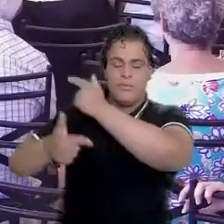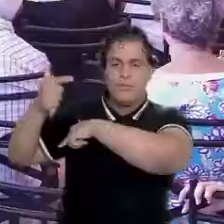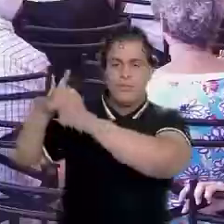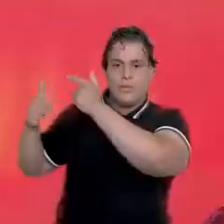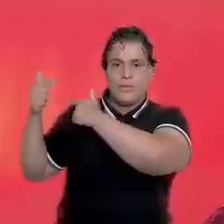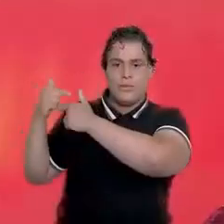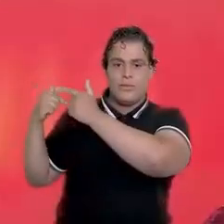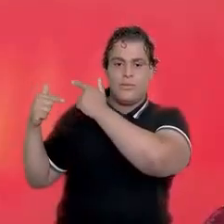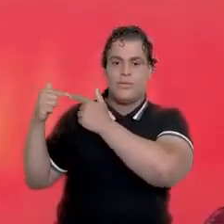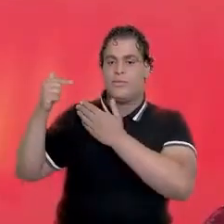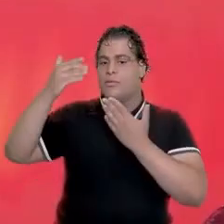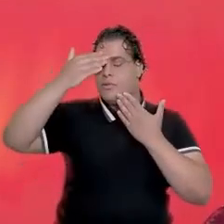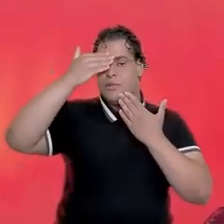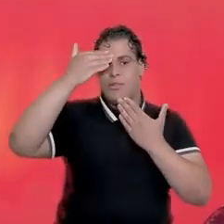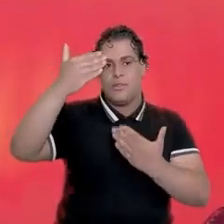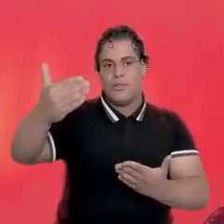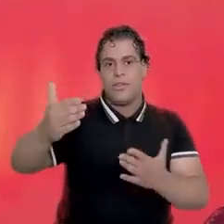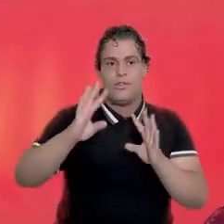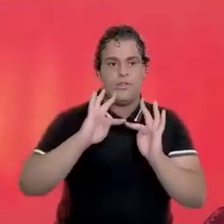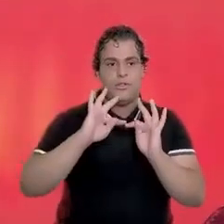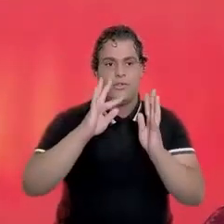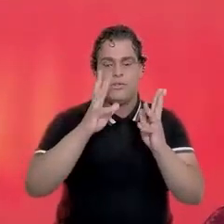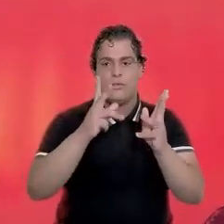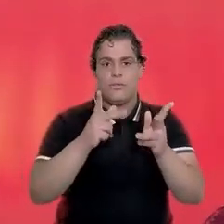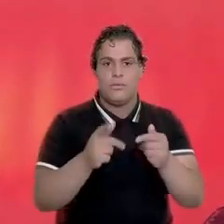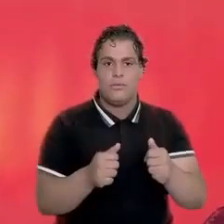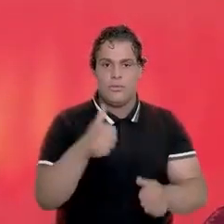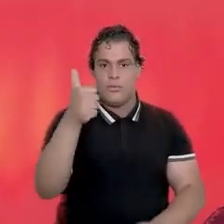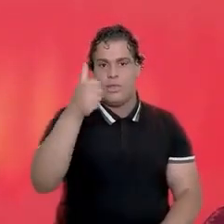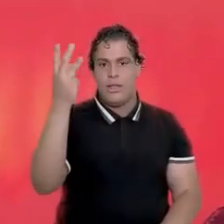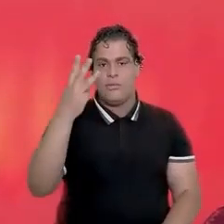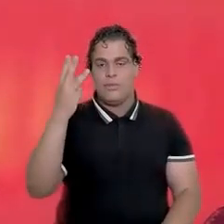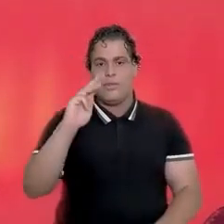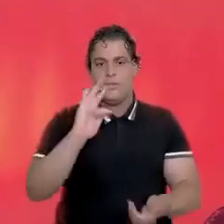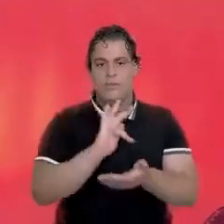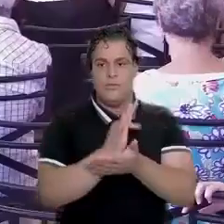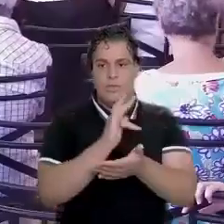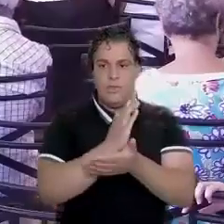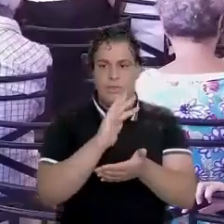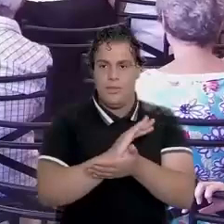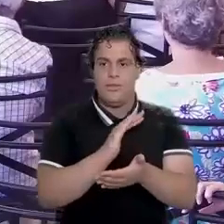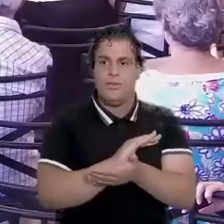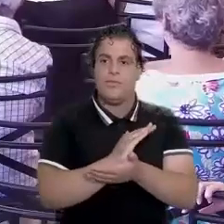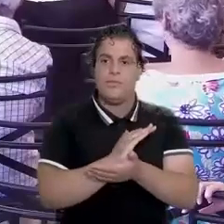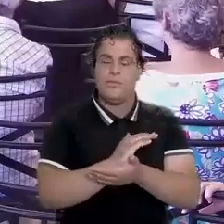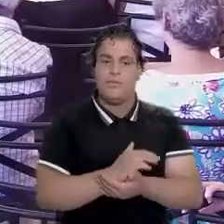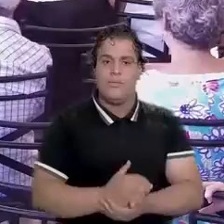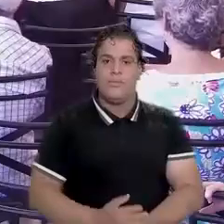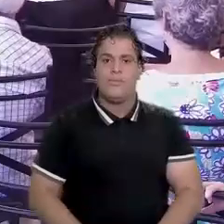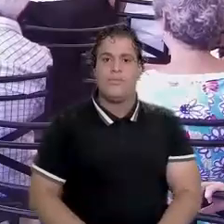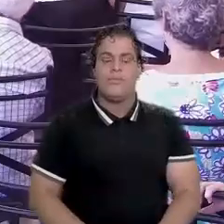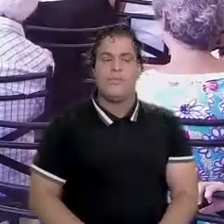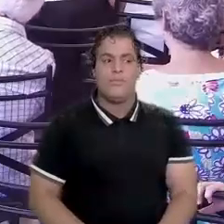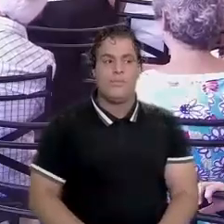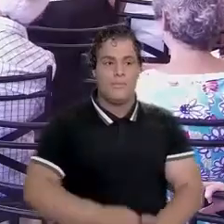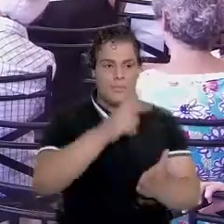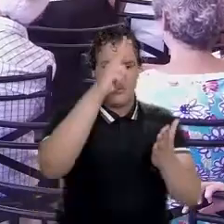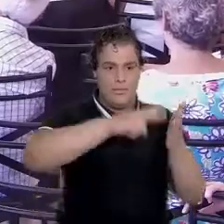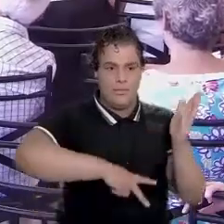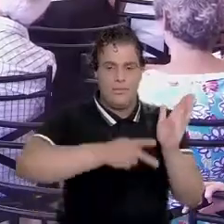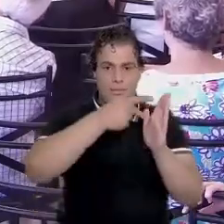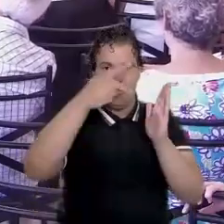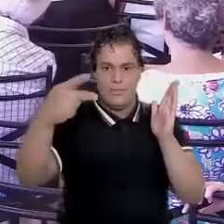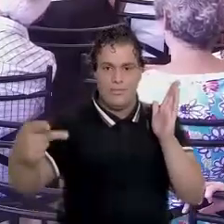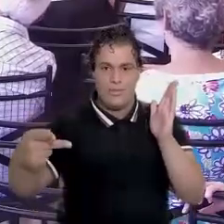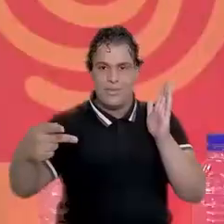ancestral. Gratidão a todos, gratidão, 13º Fli Araxá. Eu vou ler um poema, porque a